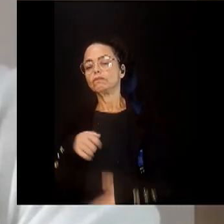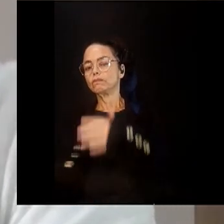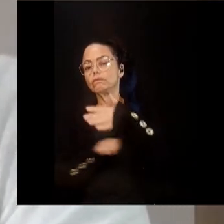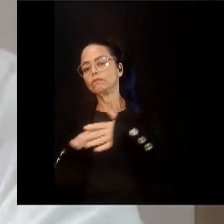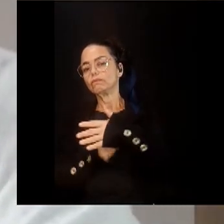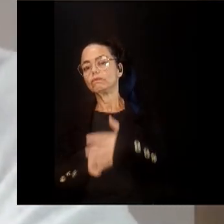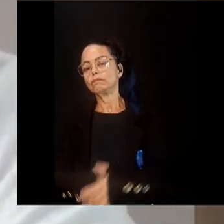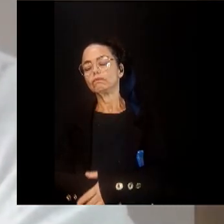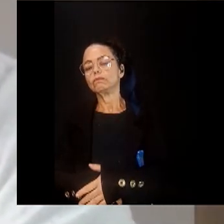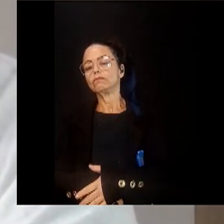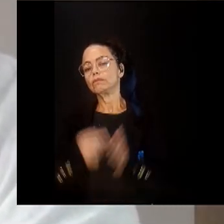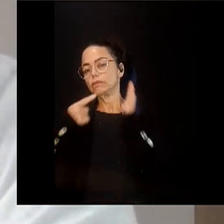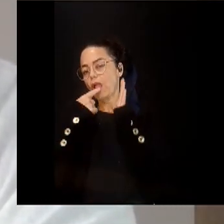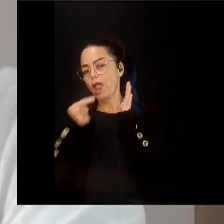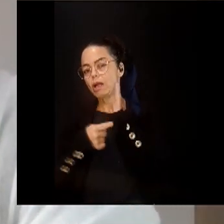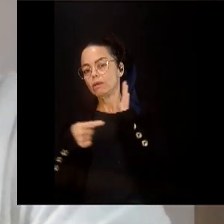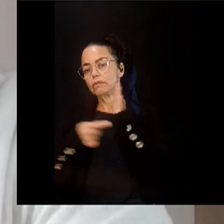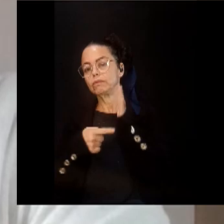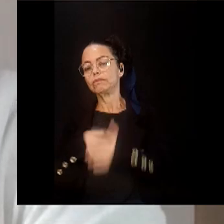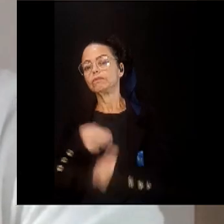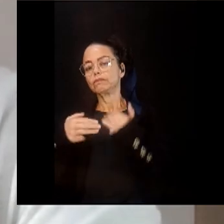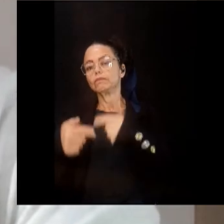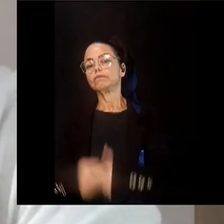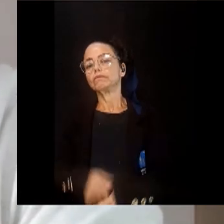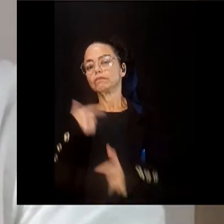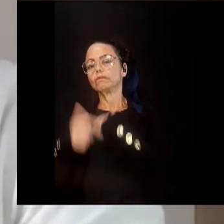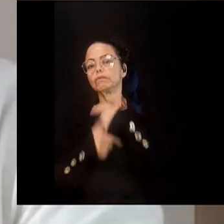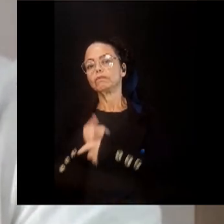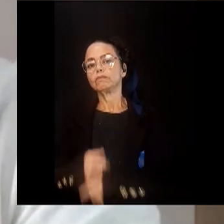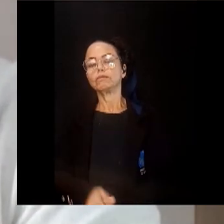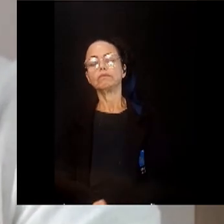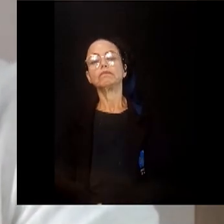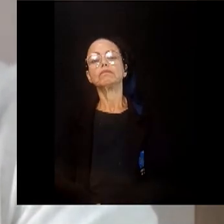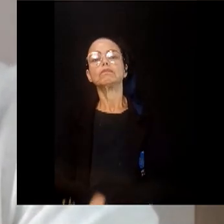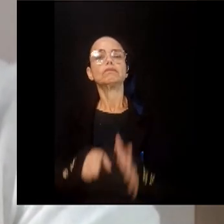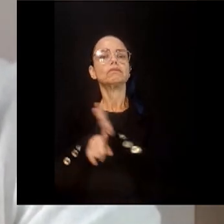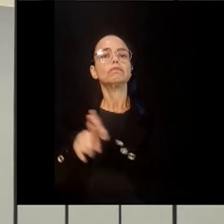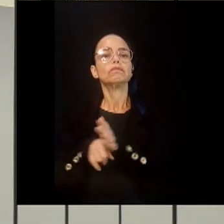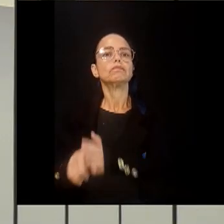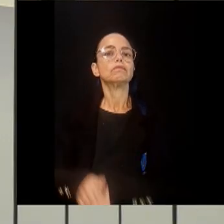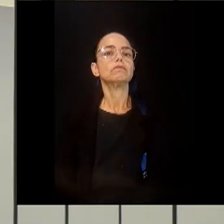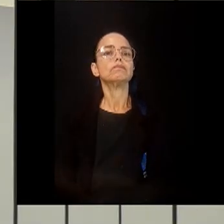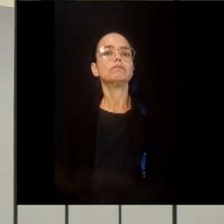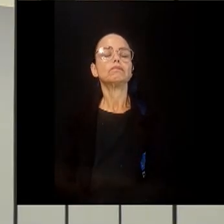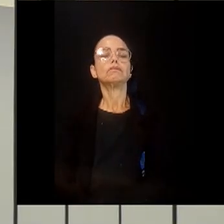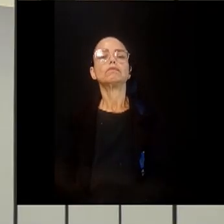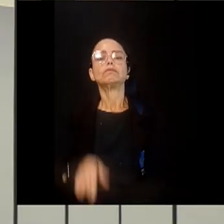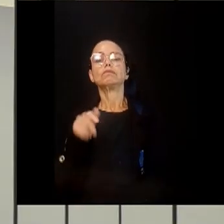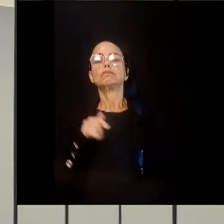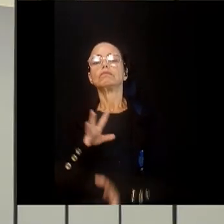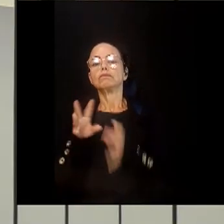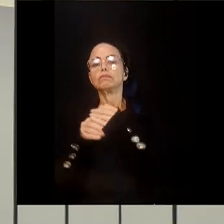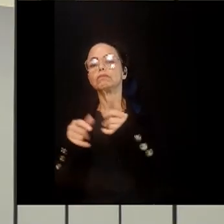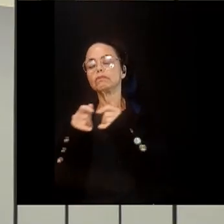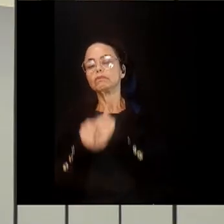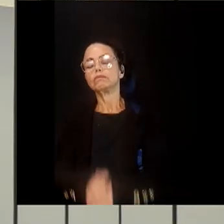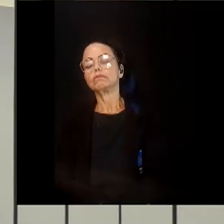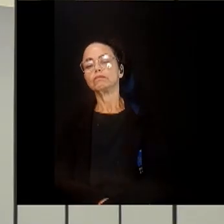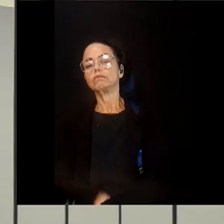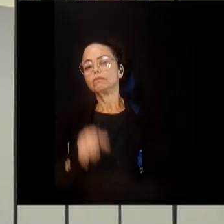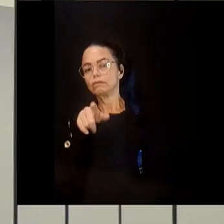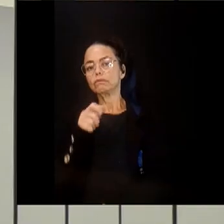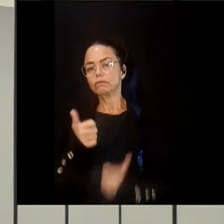denúncias, o Ministério do Trabalho e Emprego passa na frente na fiscalização. Rafael, para a gente poder encerrar, na sua